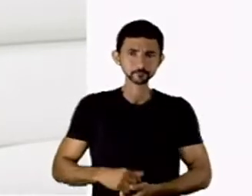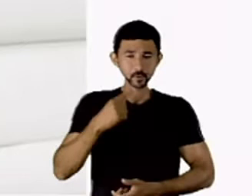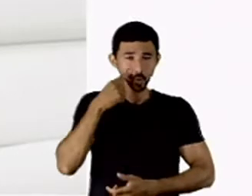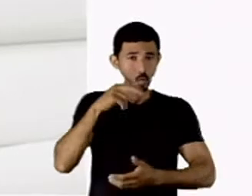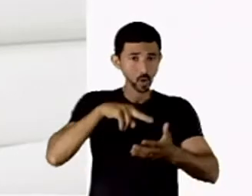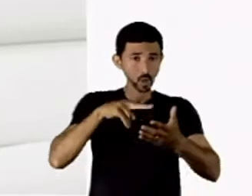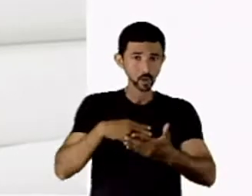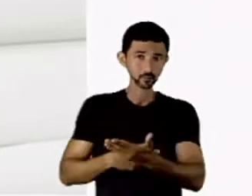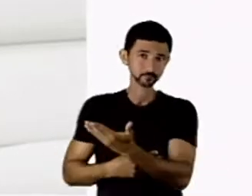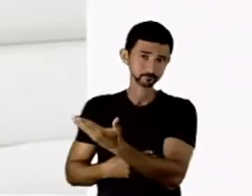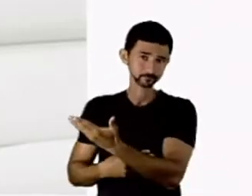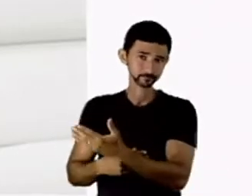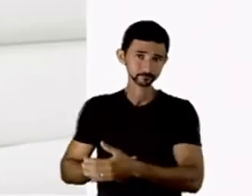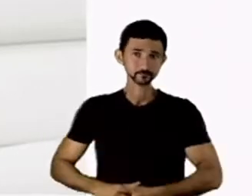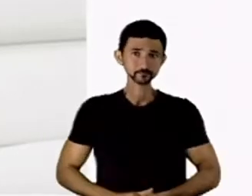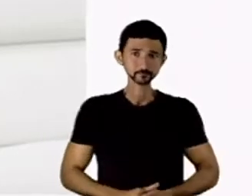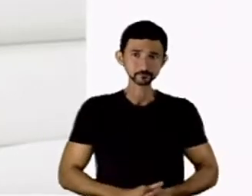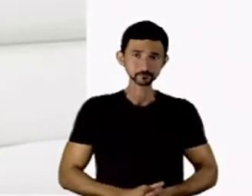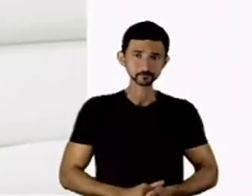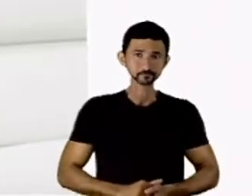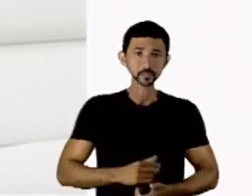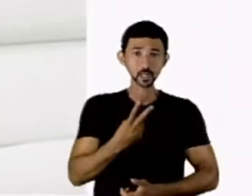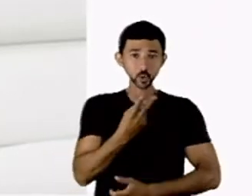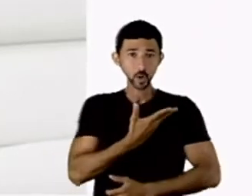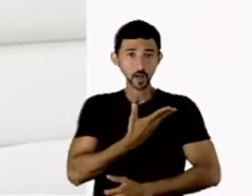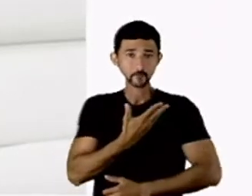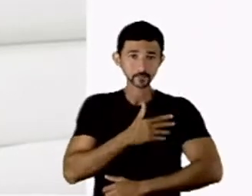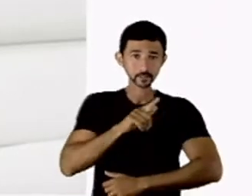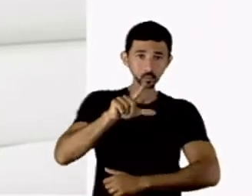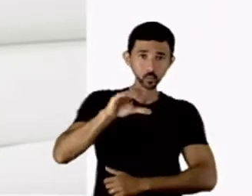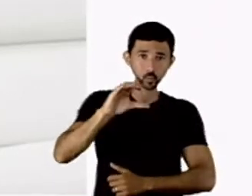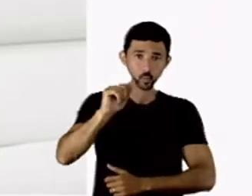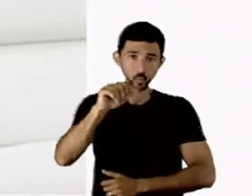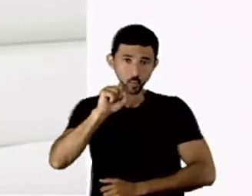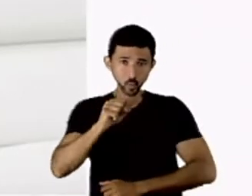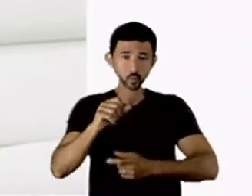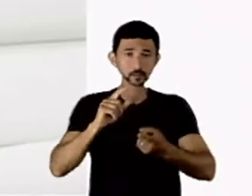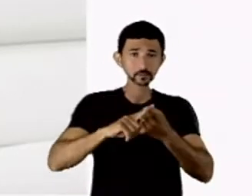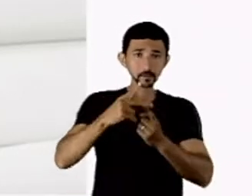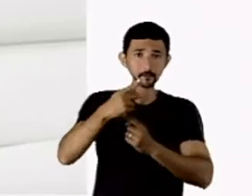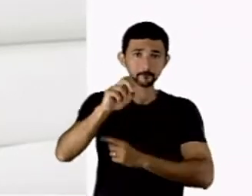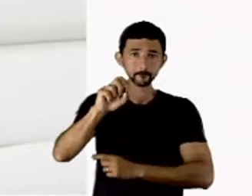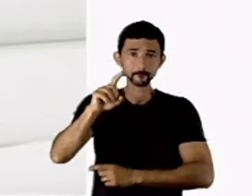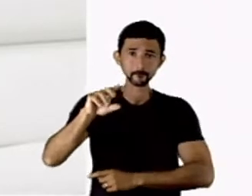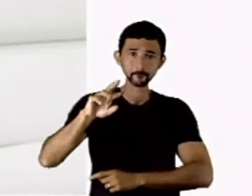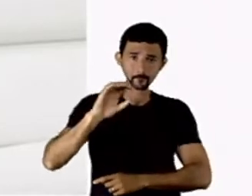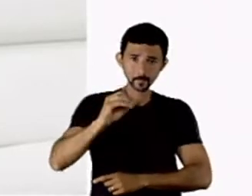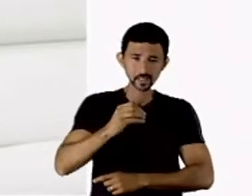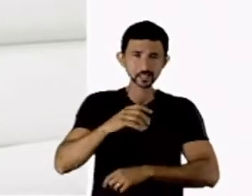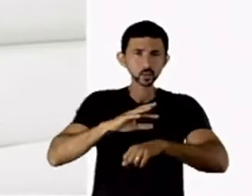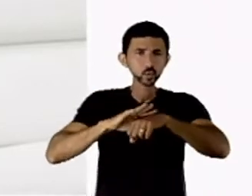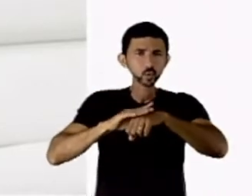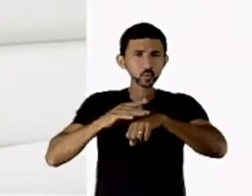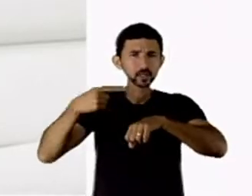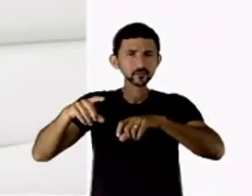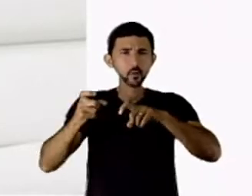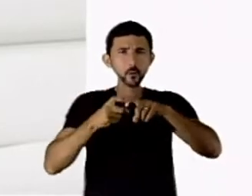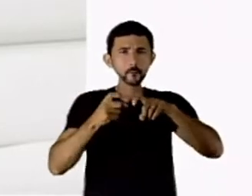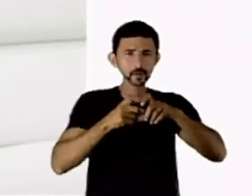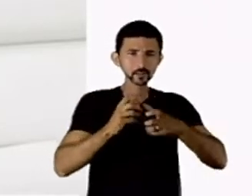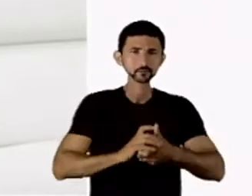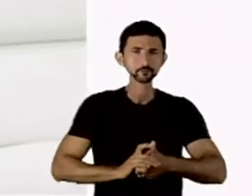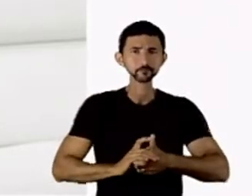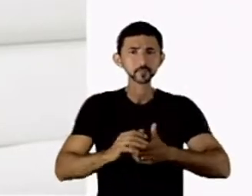a primeira fase. Dois amigos, Lucas e Pedro, estão doentes e foram ao médico,